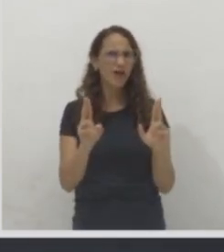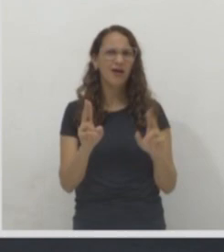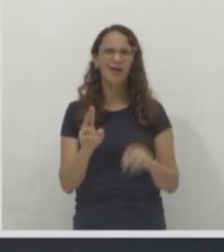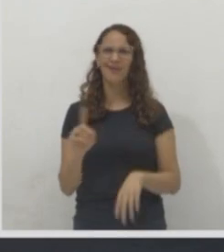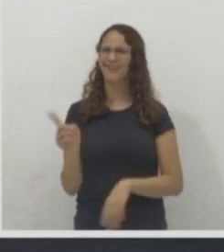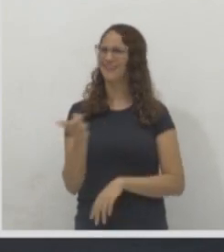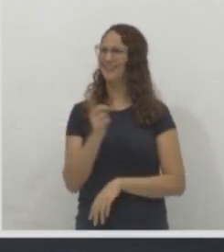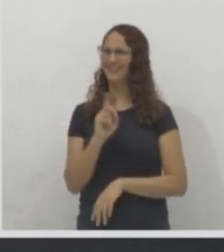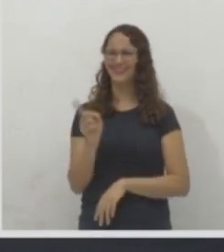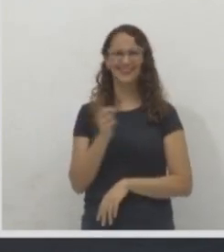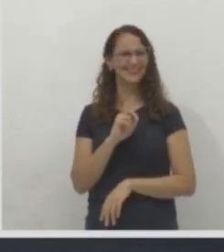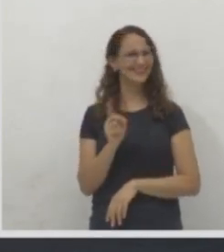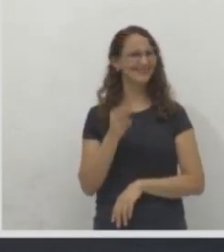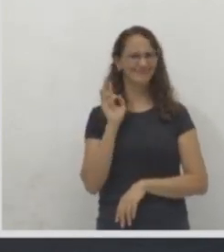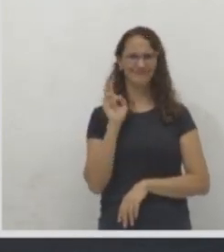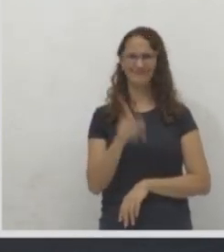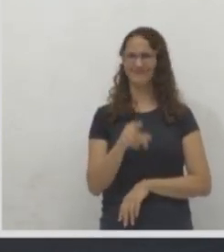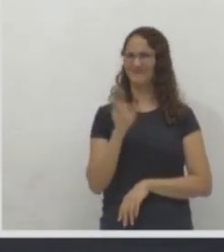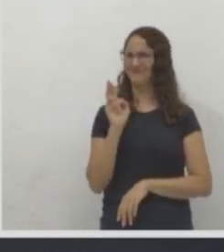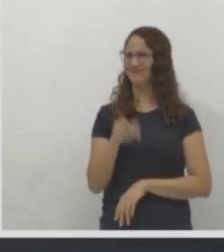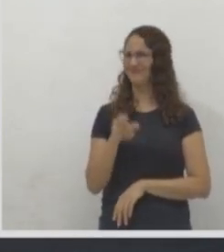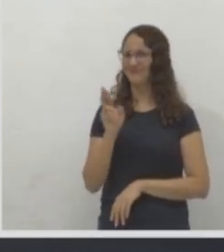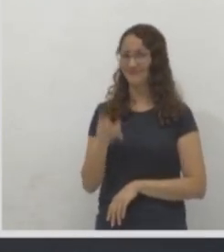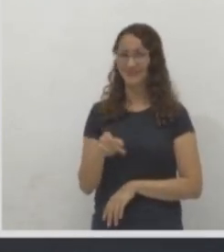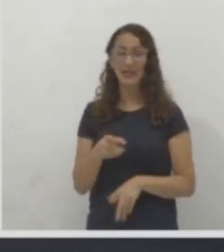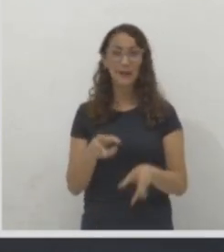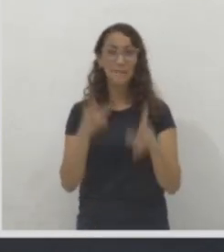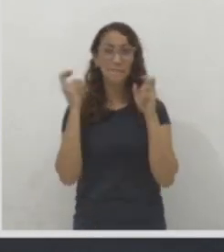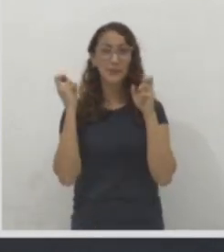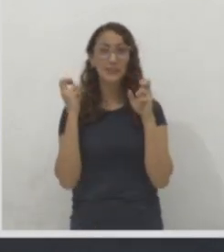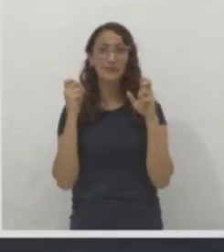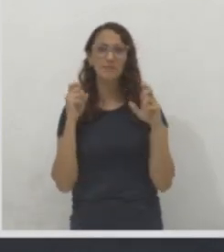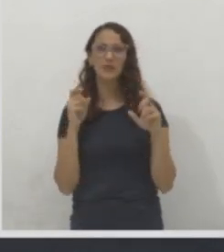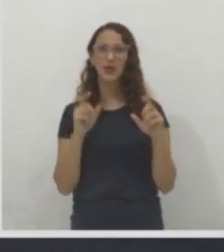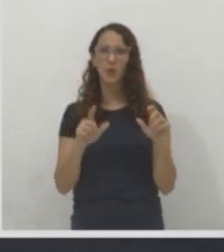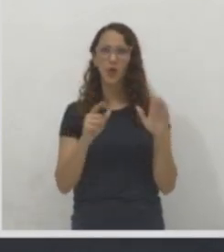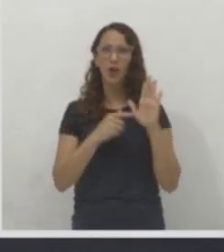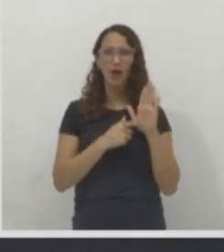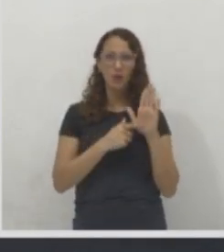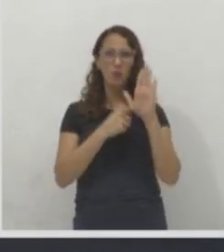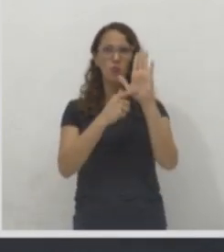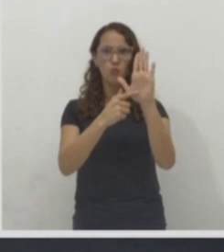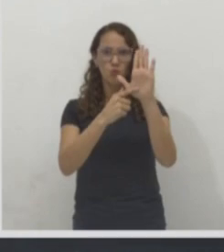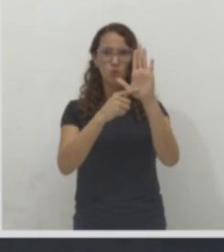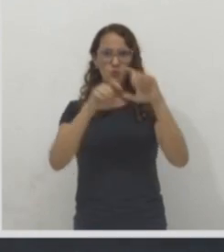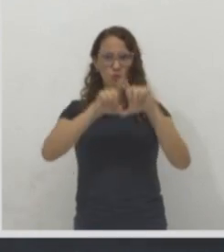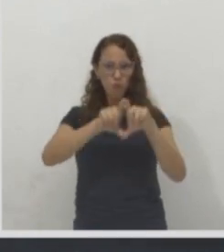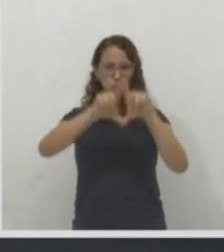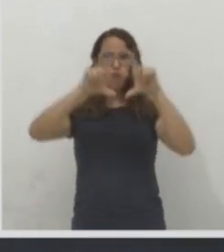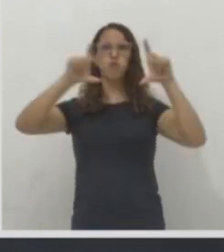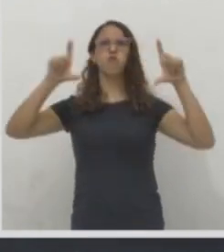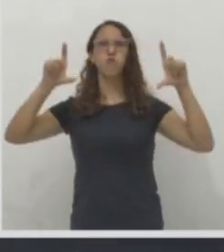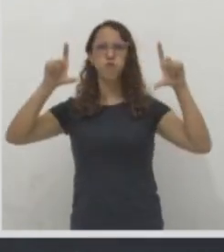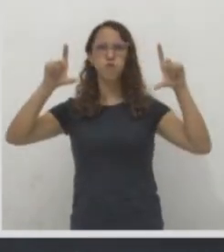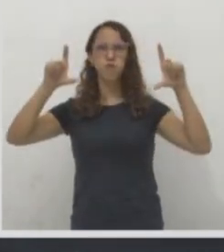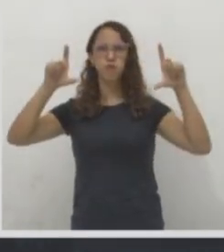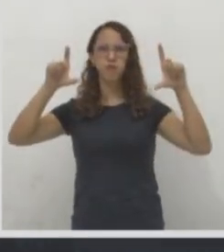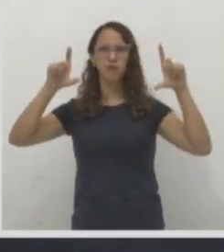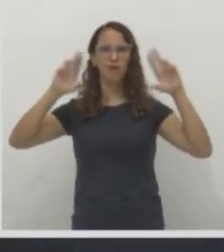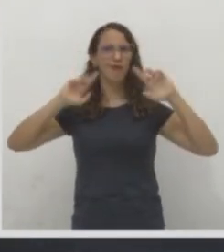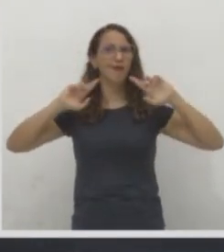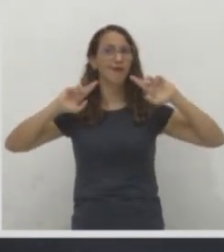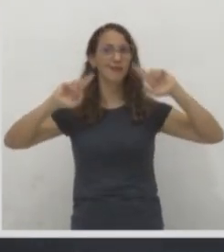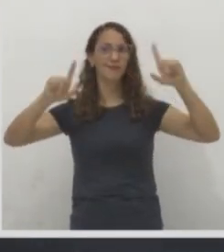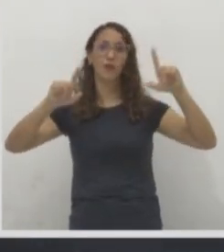já perceberam, como nós vemos aqui, que elas se destacam no texto, não é verdade? Ou